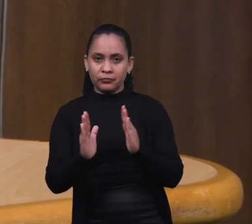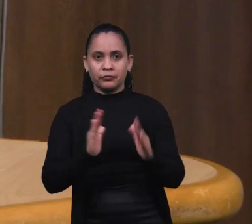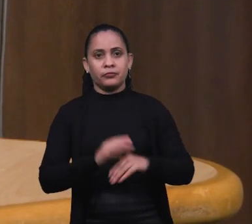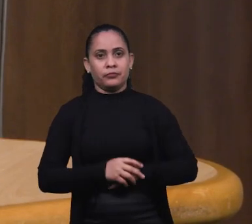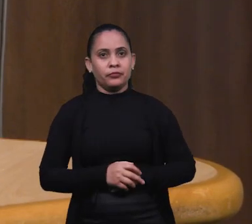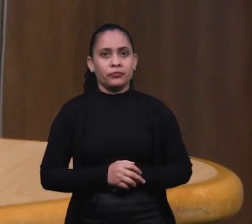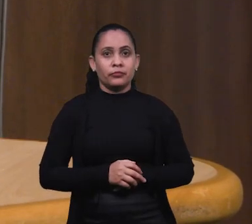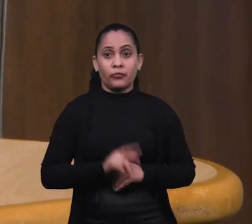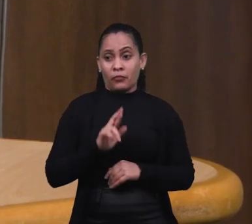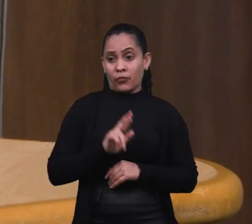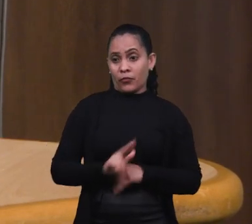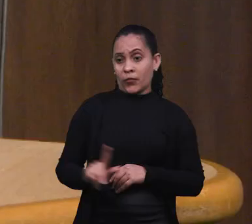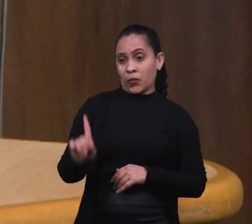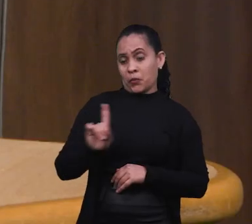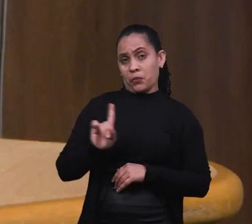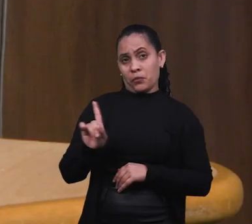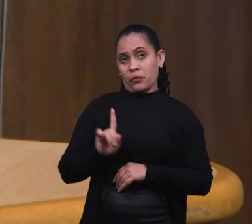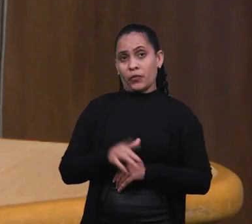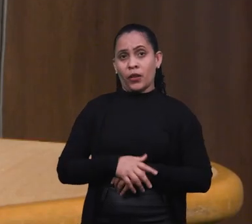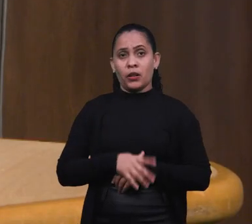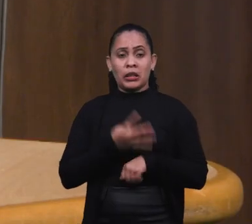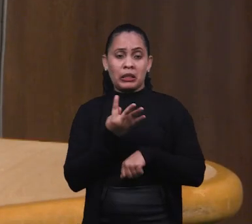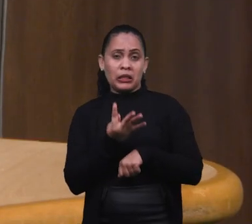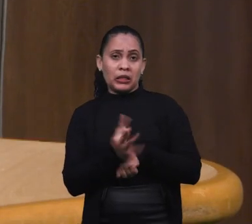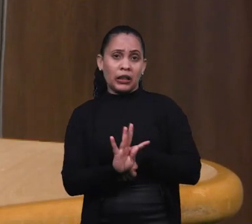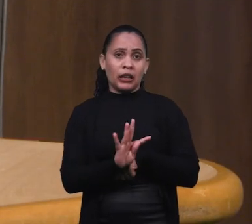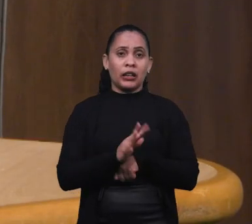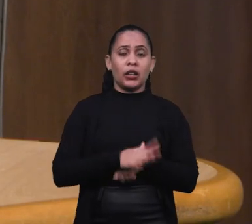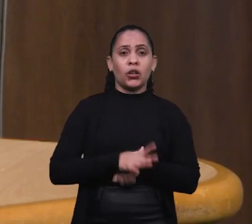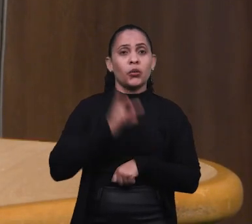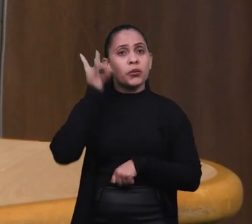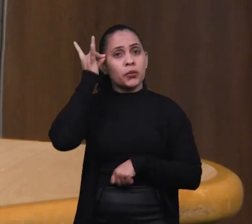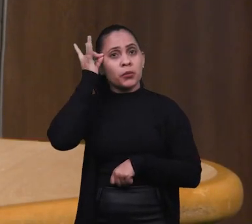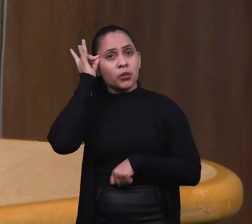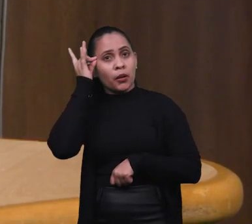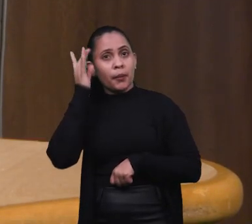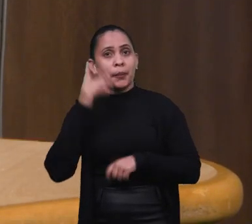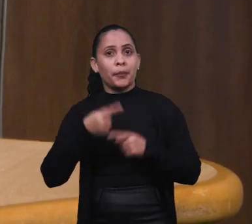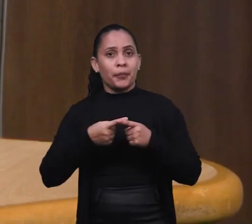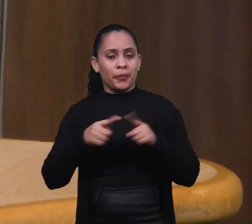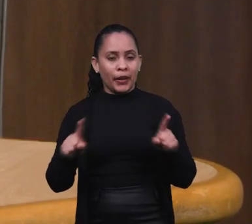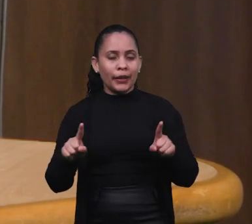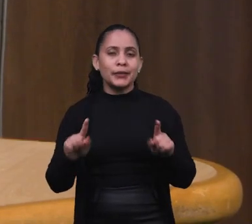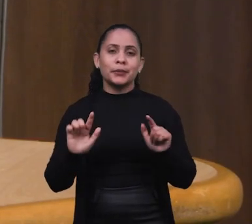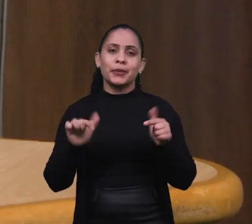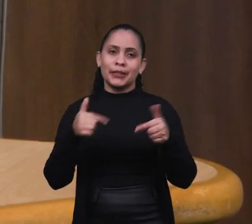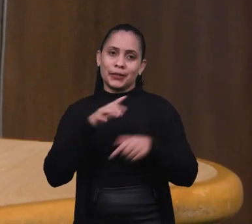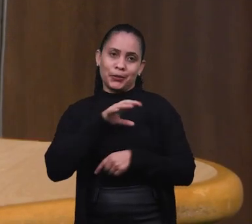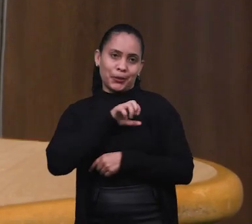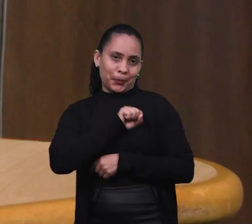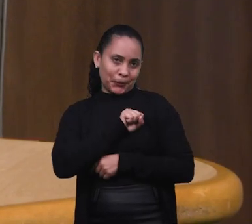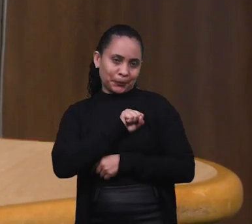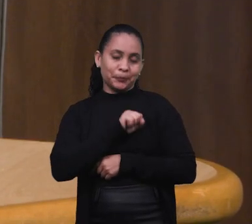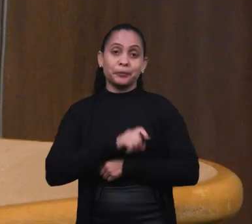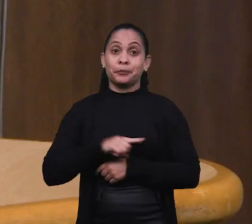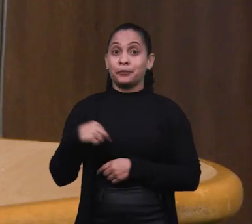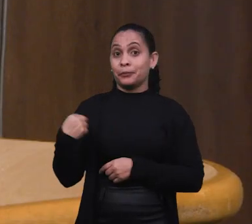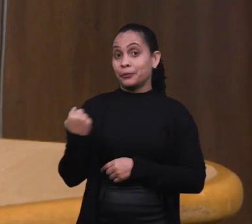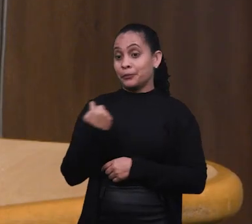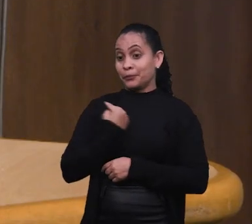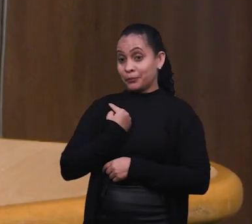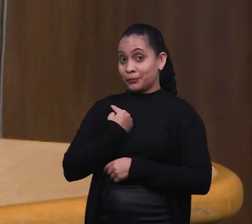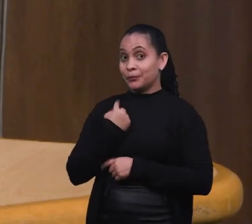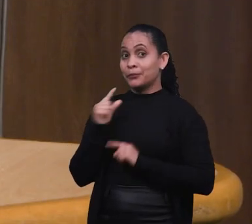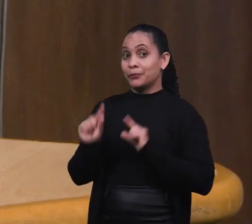acessibilidade, né, não é apenas uma questão técnica ou espiritual, mas é um ato de amor, não é? Quando